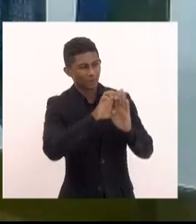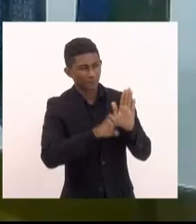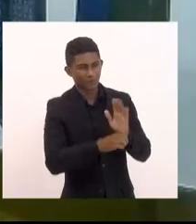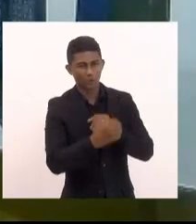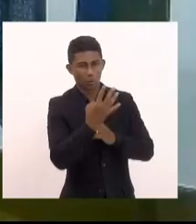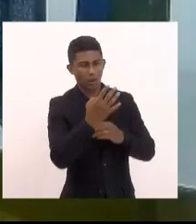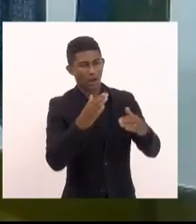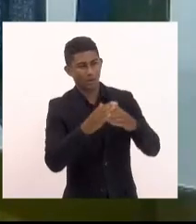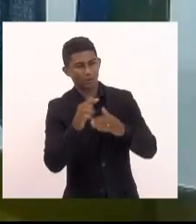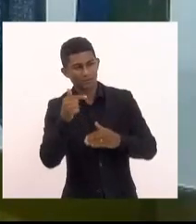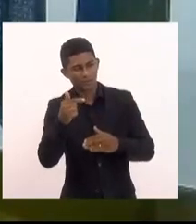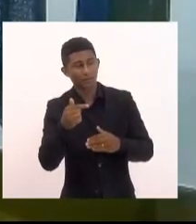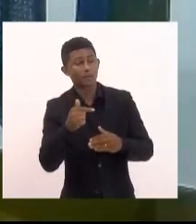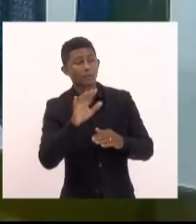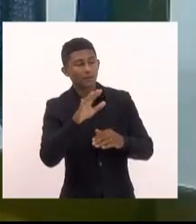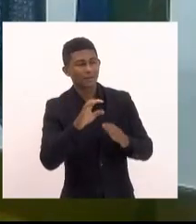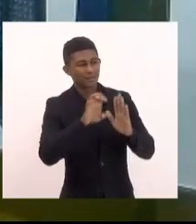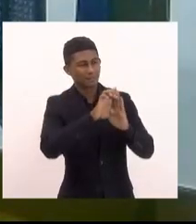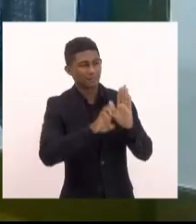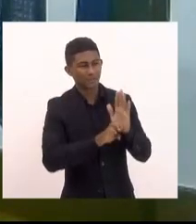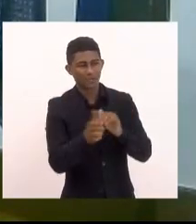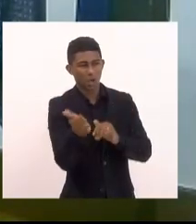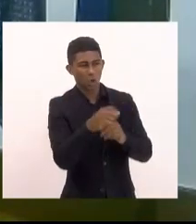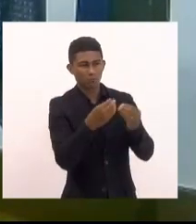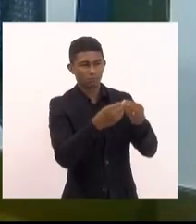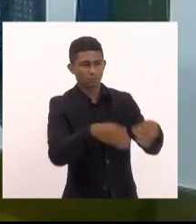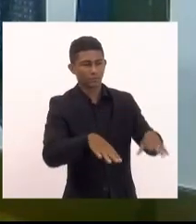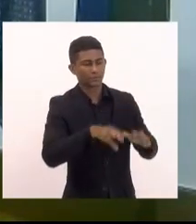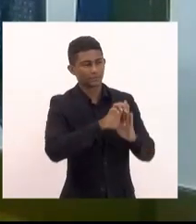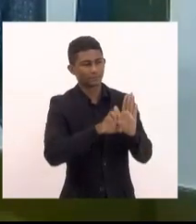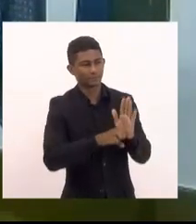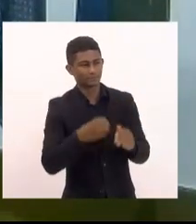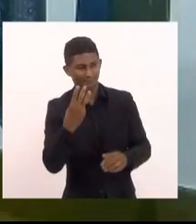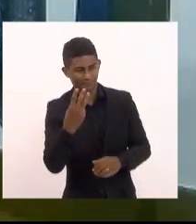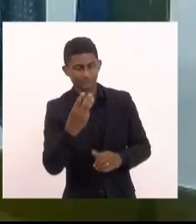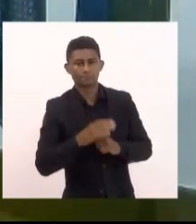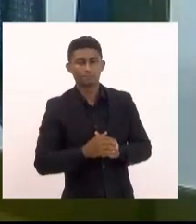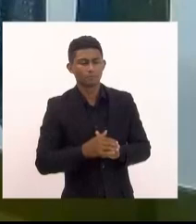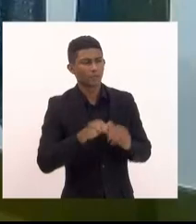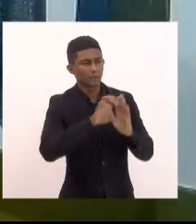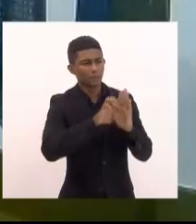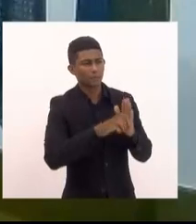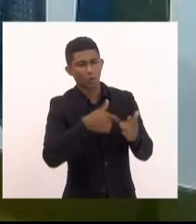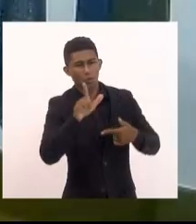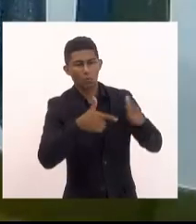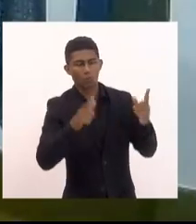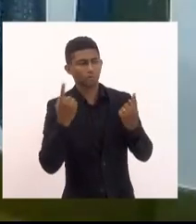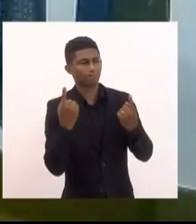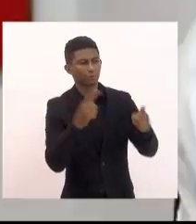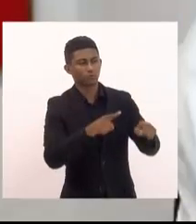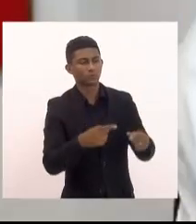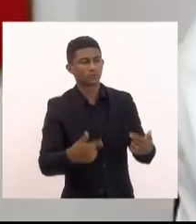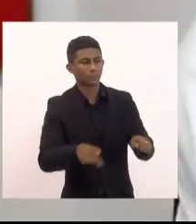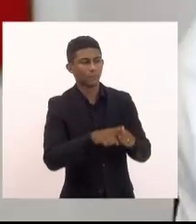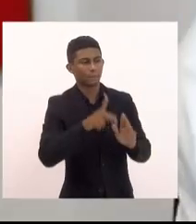7, prejudicada a emenda 11 pela aprovação da emenda 3, contrário às demais emendas, concluindo por substitutivo.